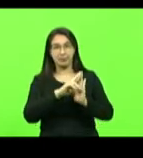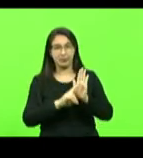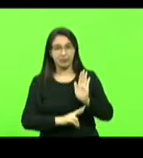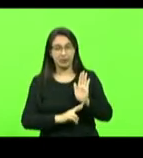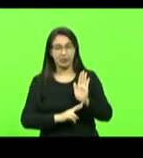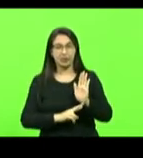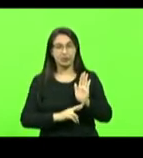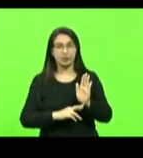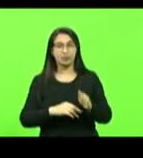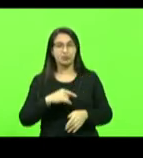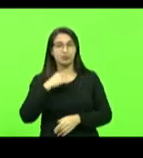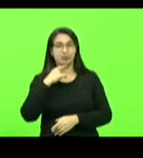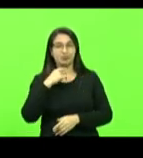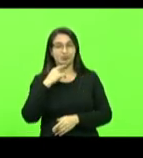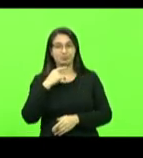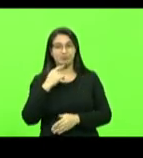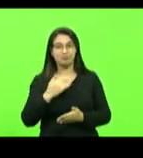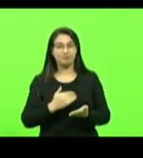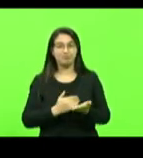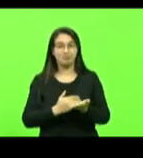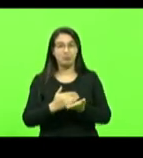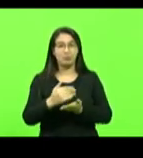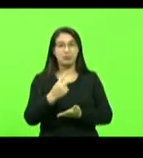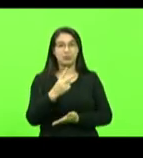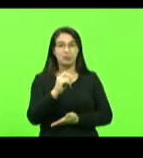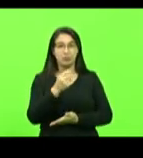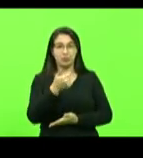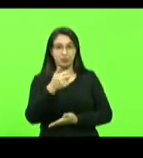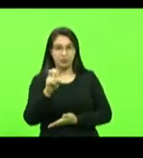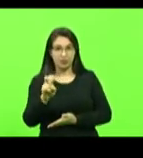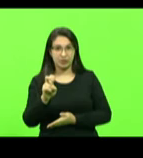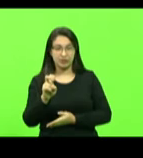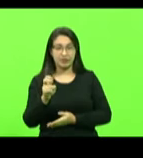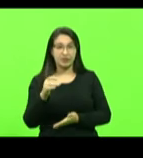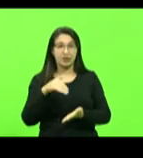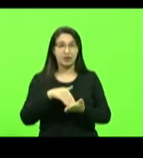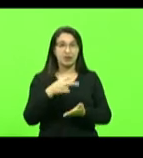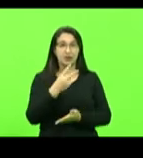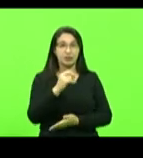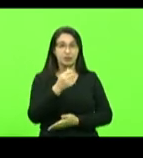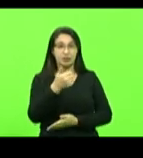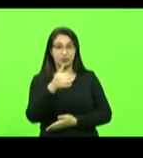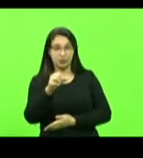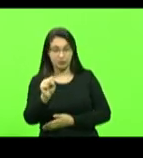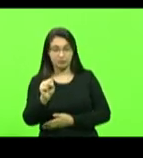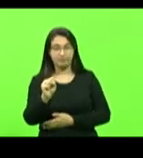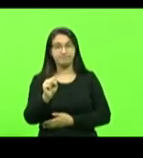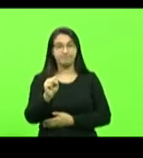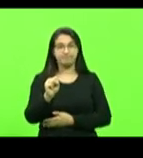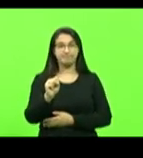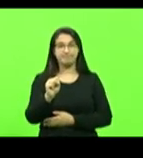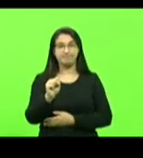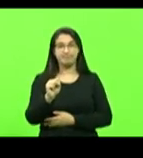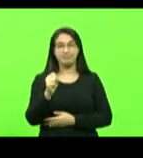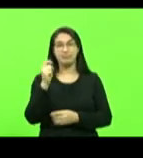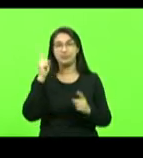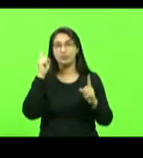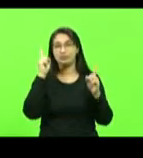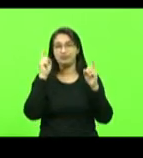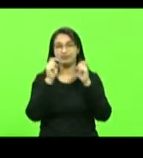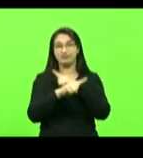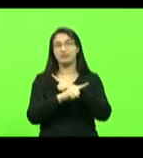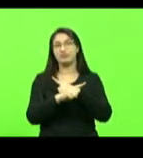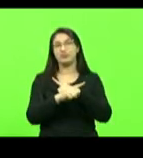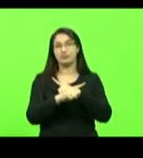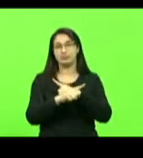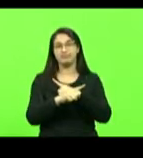e a prestação de contas não é apresentada ao SEAS desde 2018. Fica impossível acompanhar o andamento da política dessa forma. Além